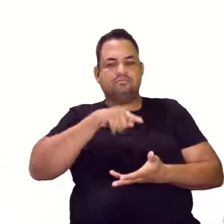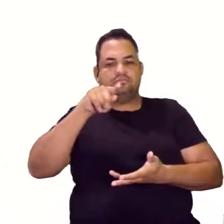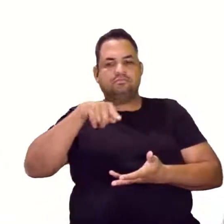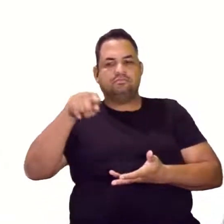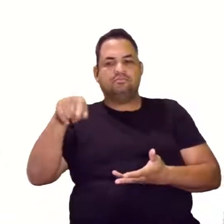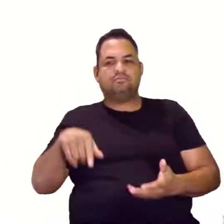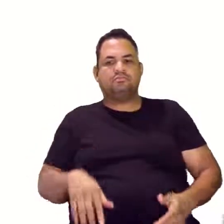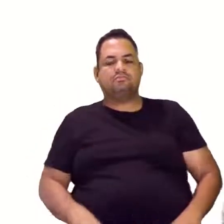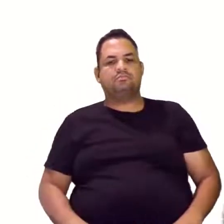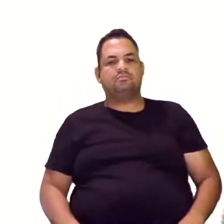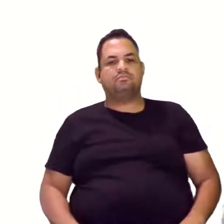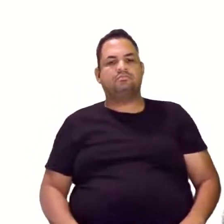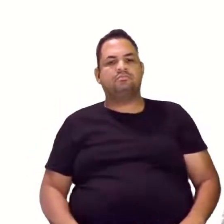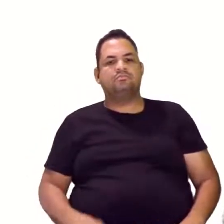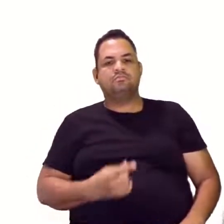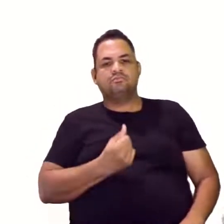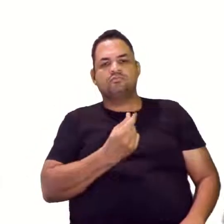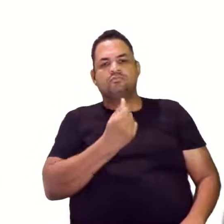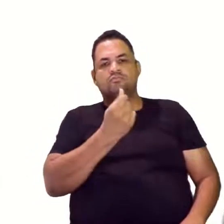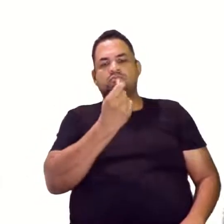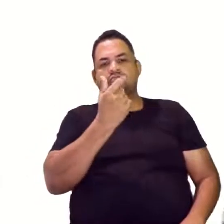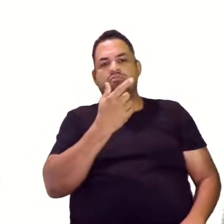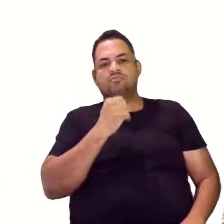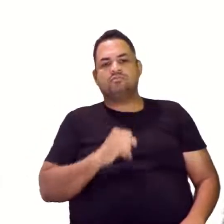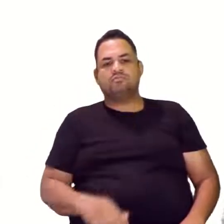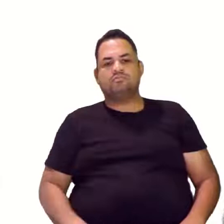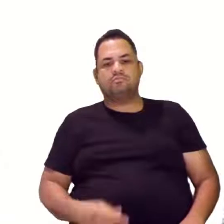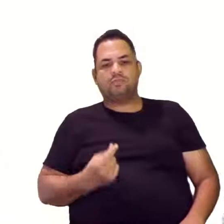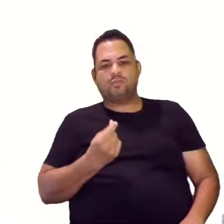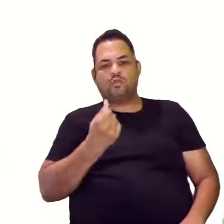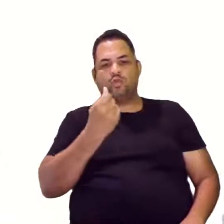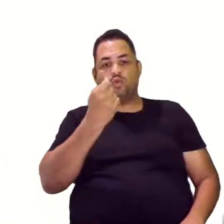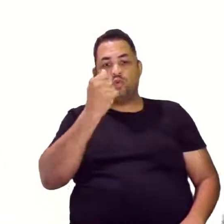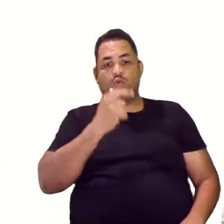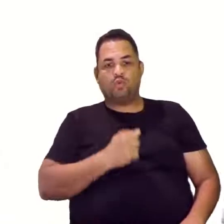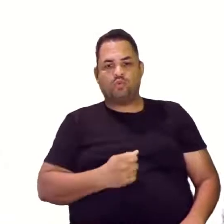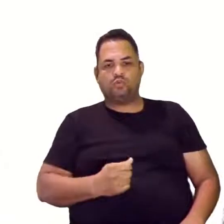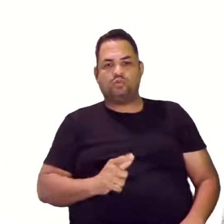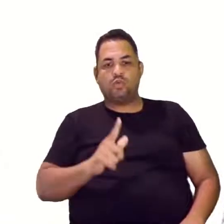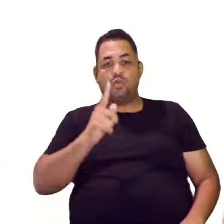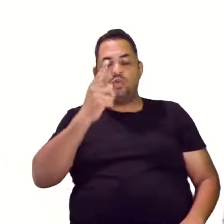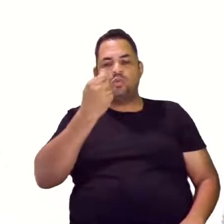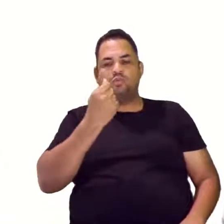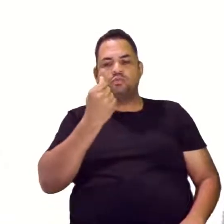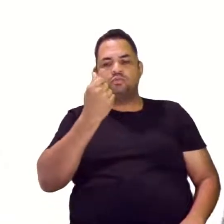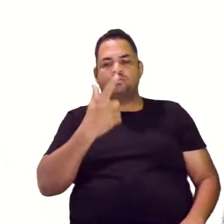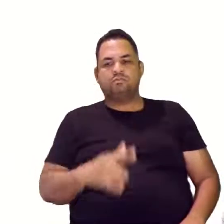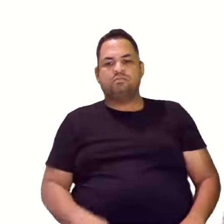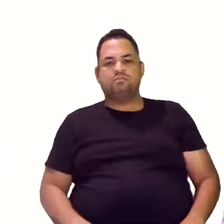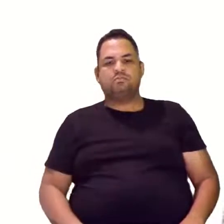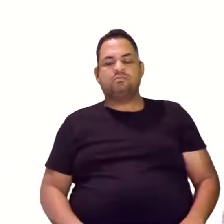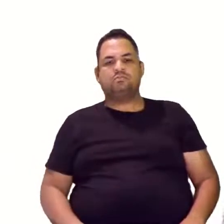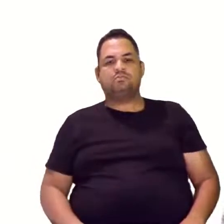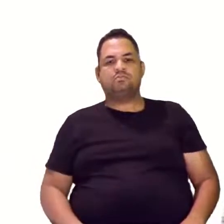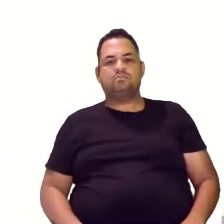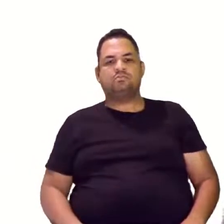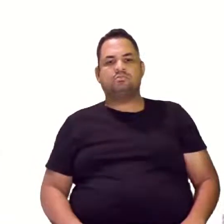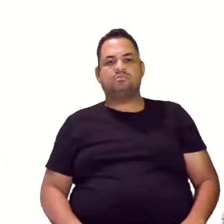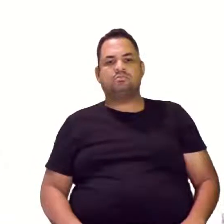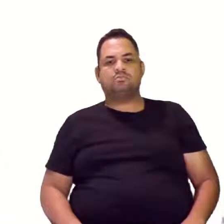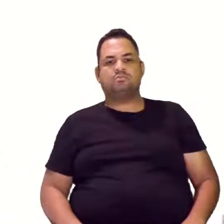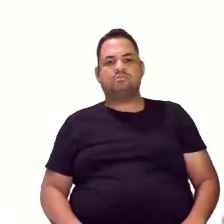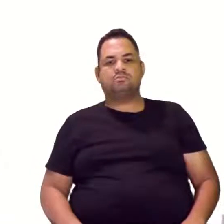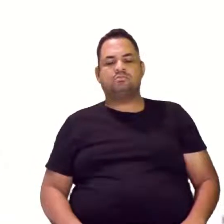aqui tem a receita, ou seja, o que foi, né, recebido, né? Então é a parte